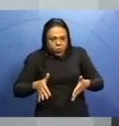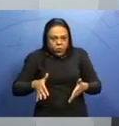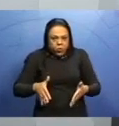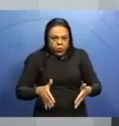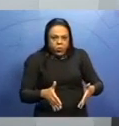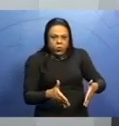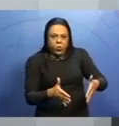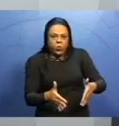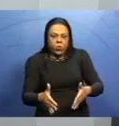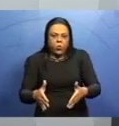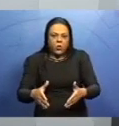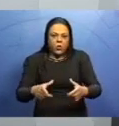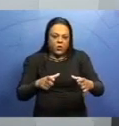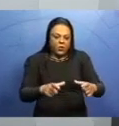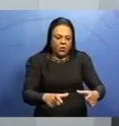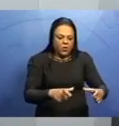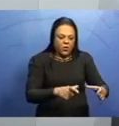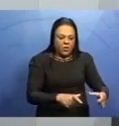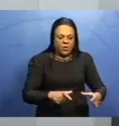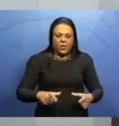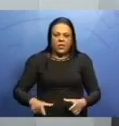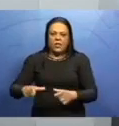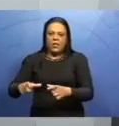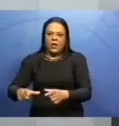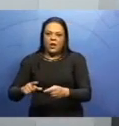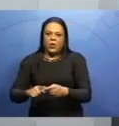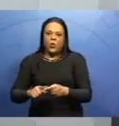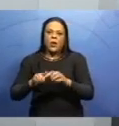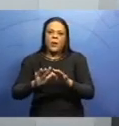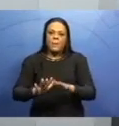processo chamado escoamento.